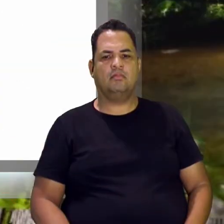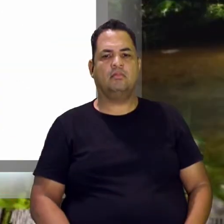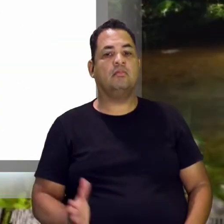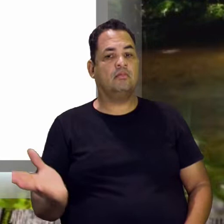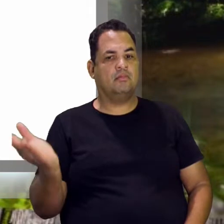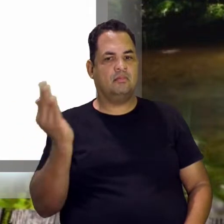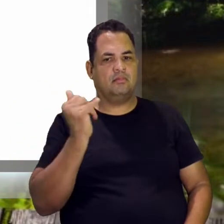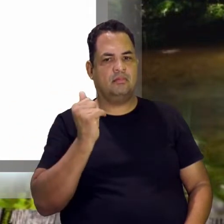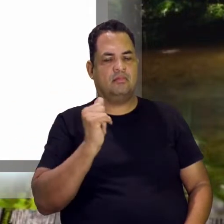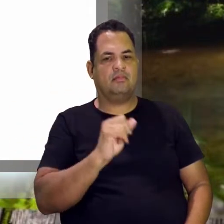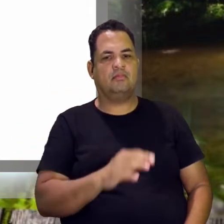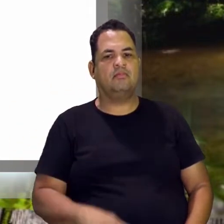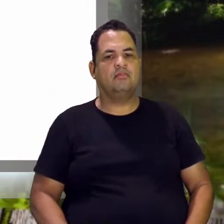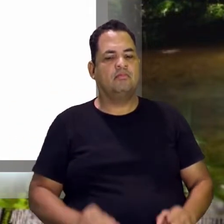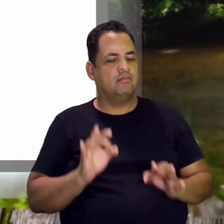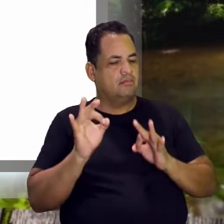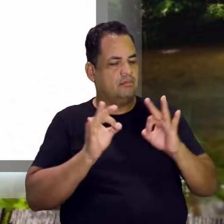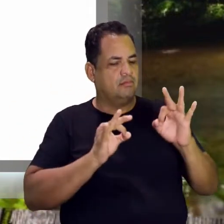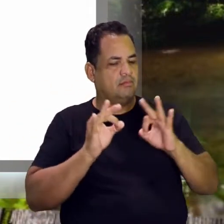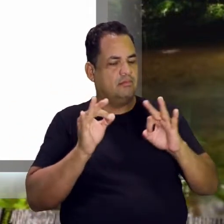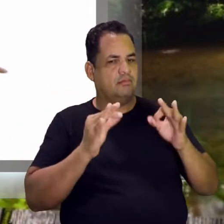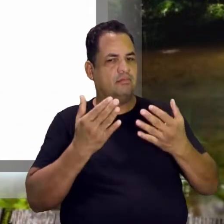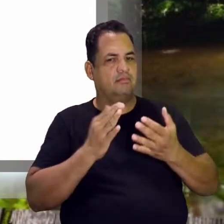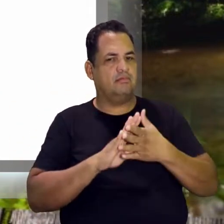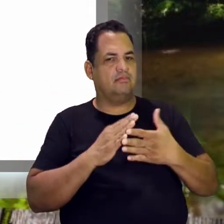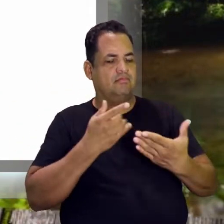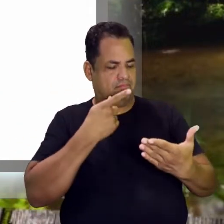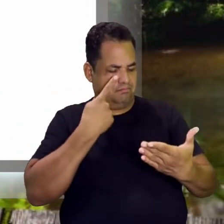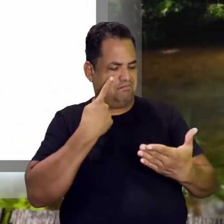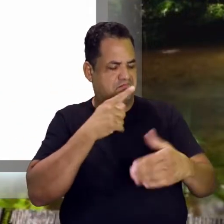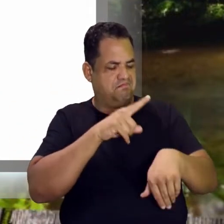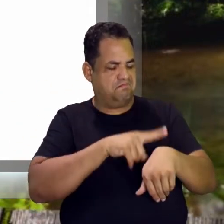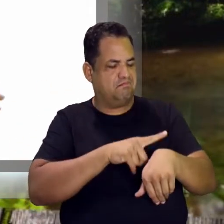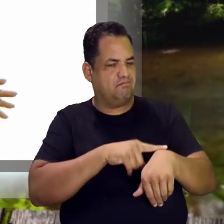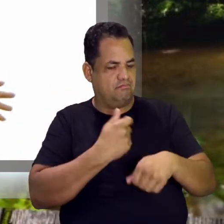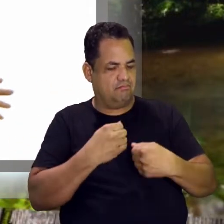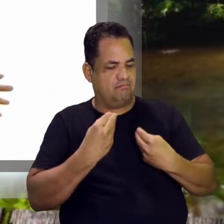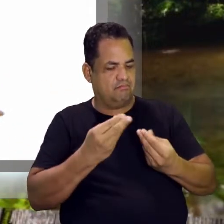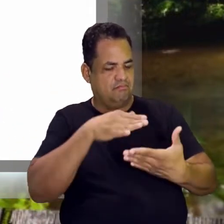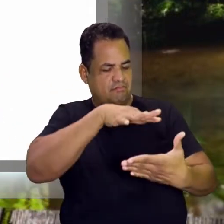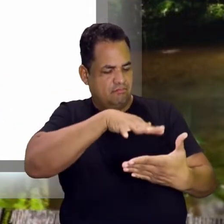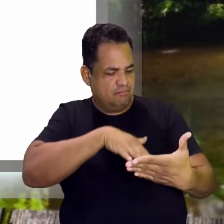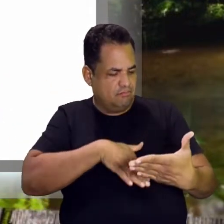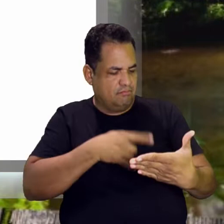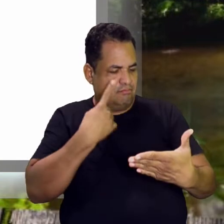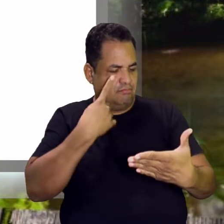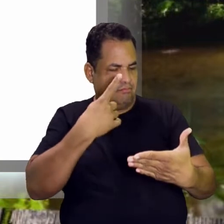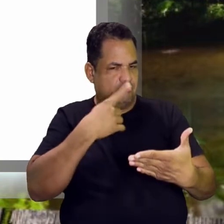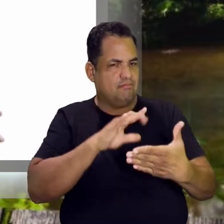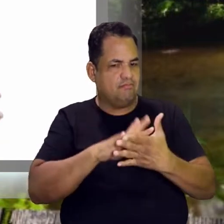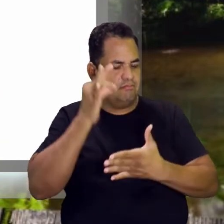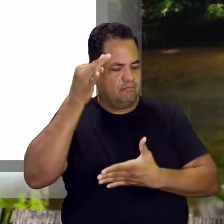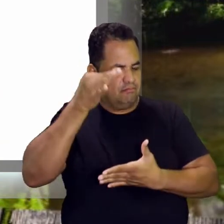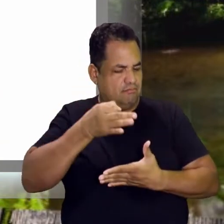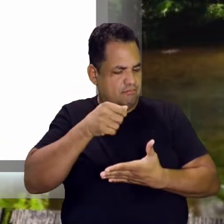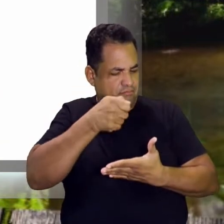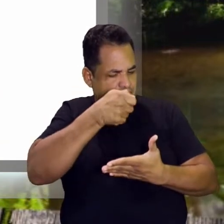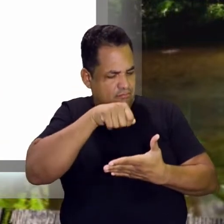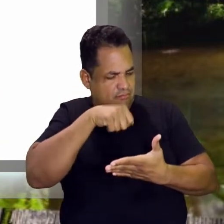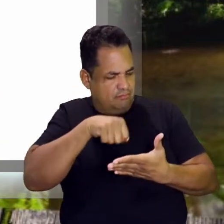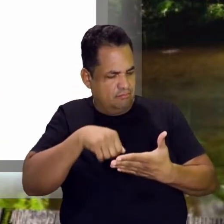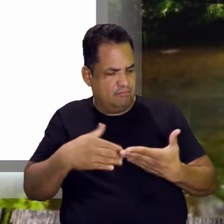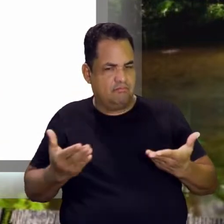Vamos lá então, galera? Tá preparado aí? Deu para o tempo você dar uma olhada no seu material? Você teve mais acertos, mais erros? Agora